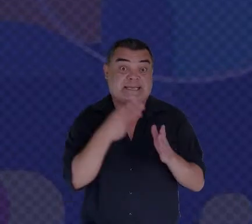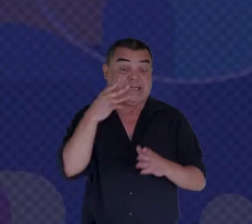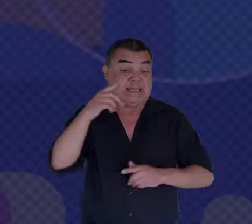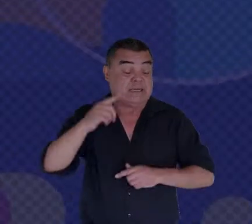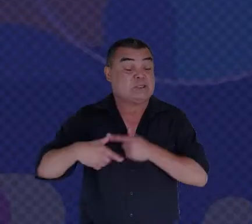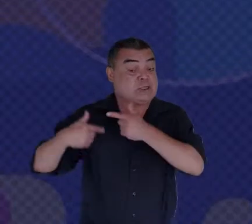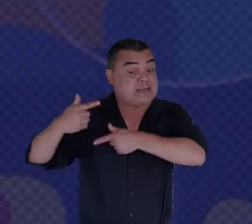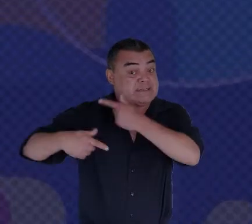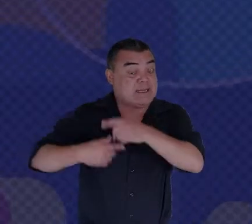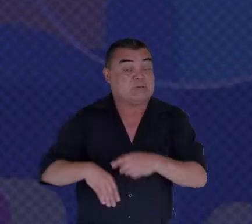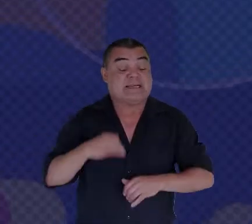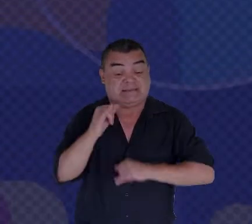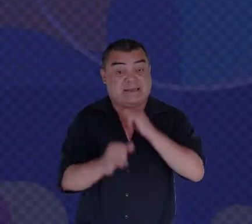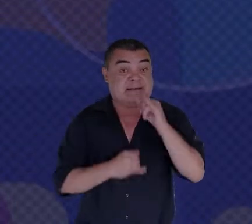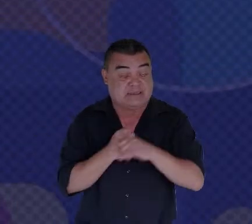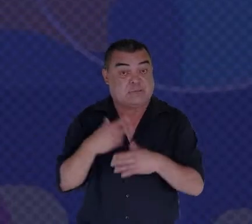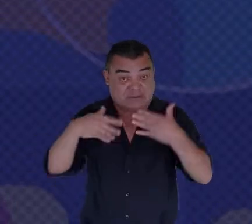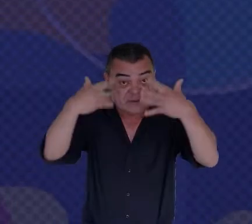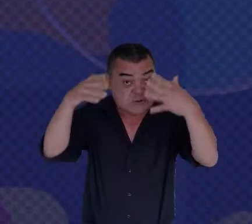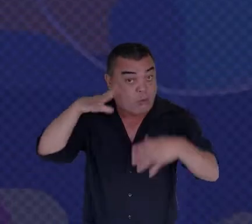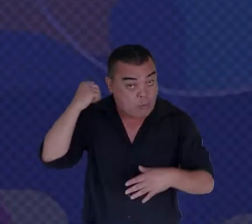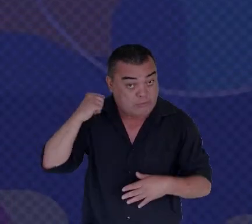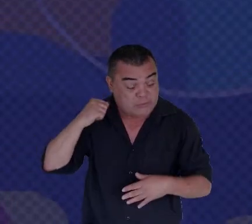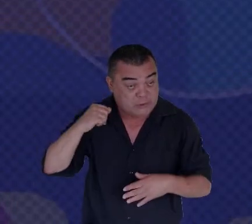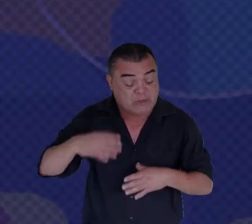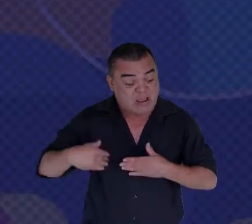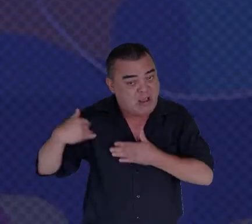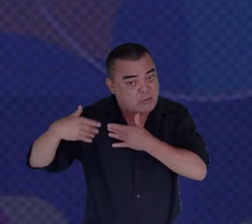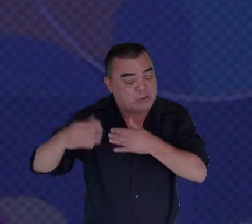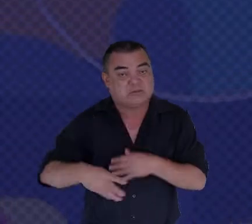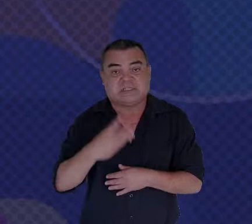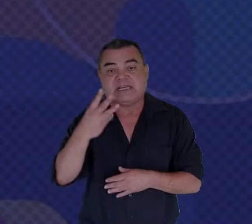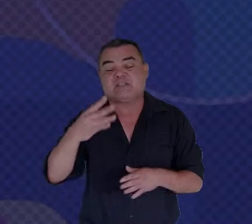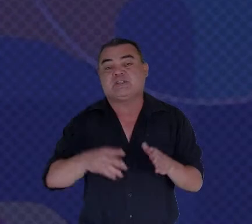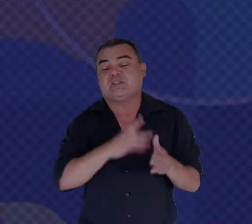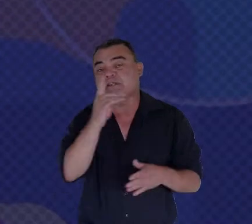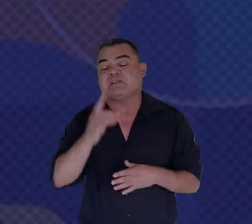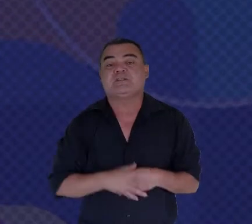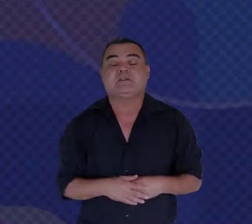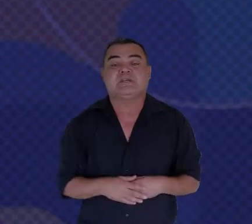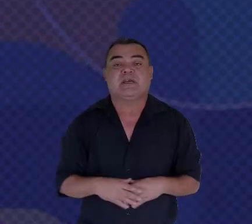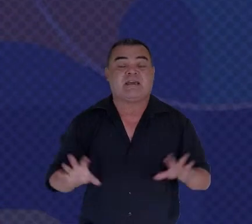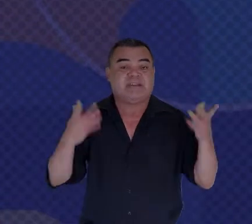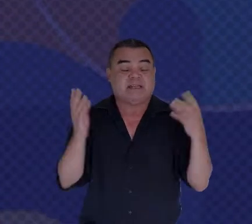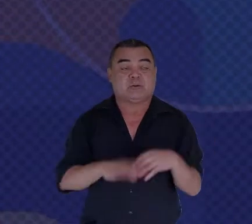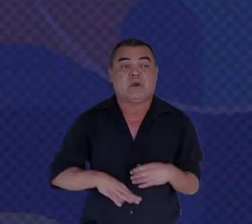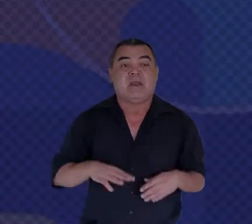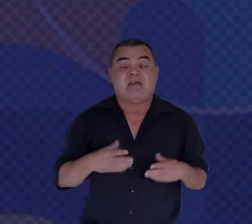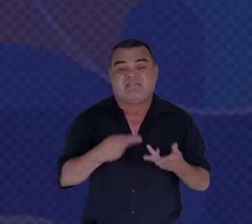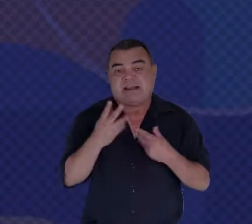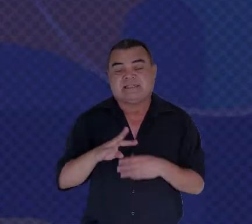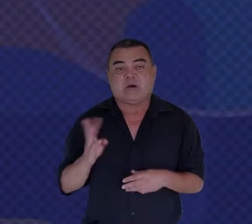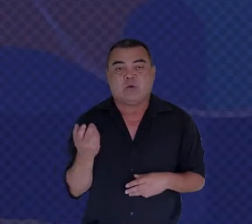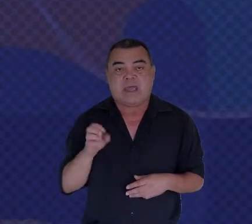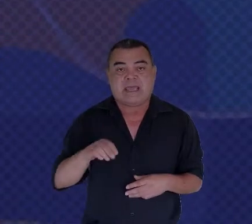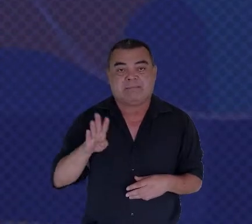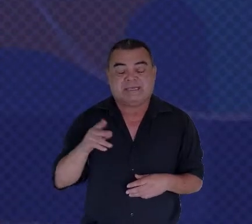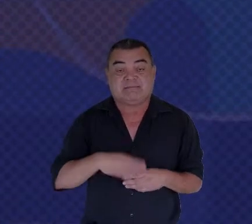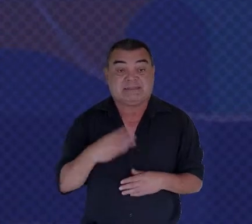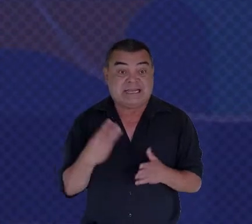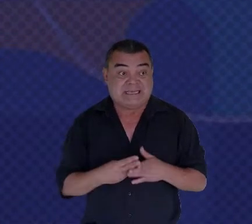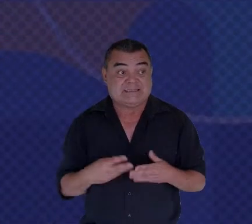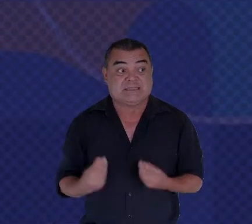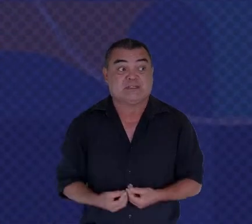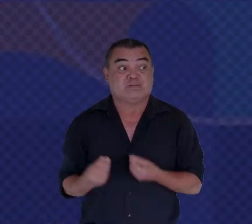internet Vocês ouviram isso aqui ao longo dos três dias de evento a falar fala da web 3 que nos possibilita a criação de um